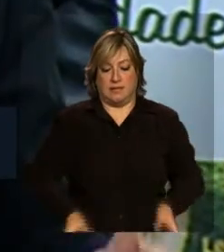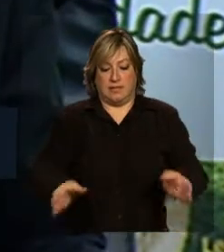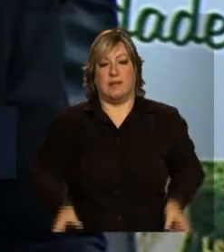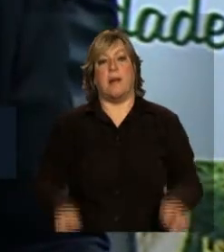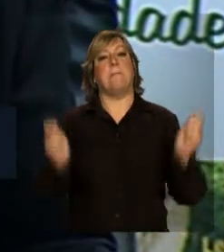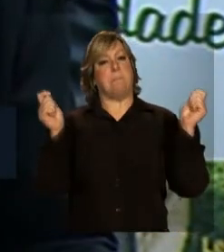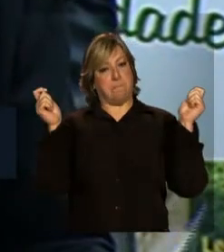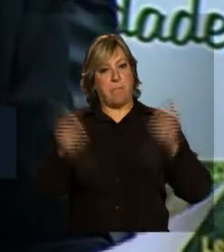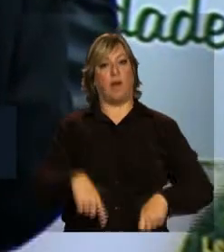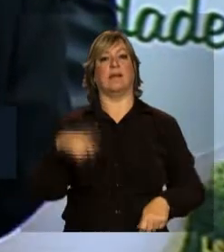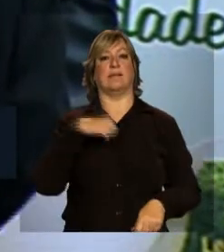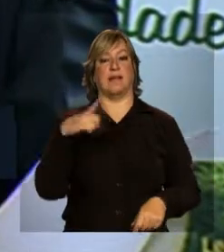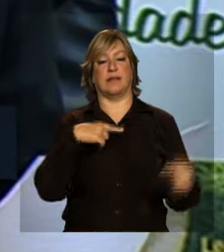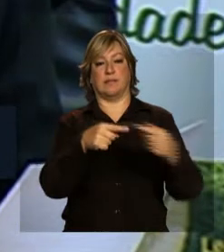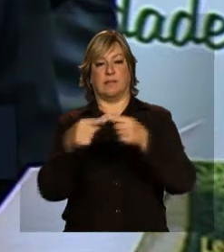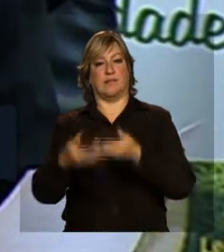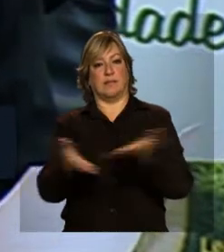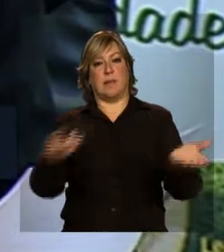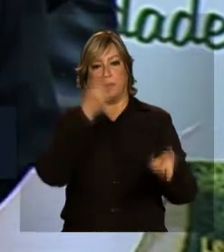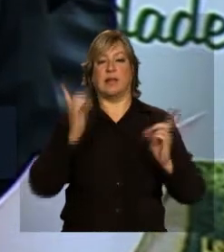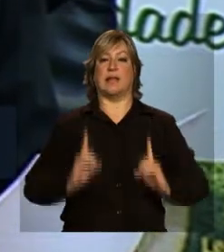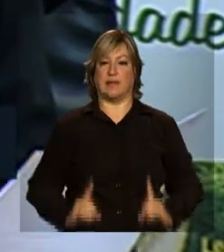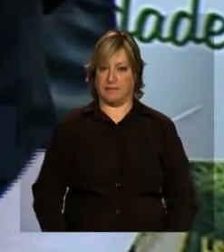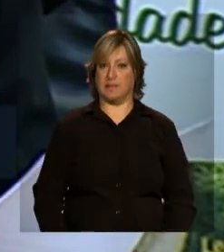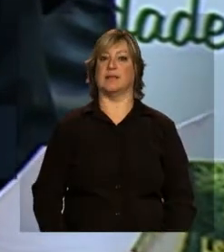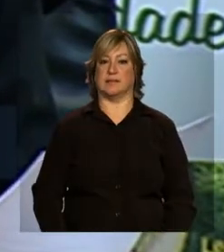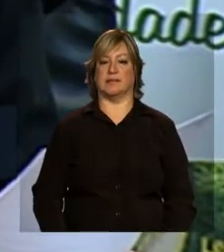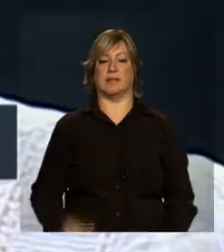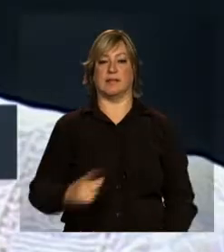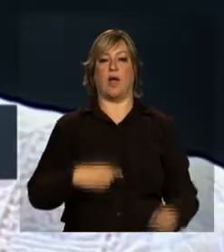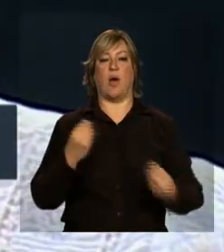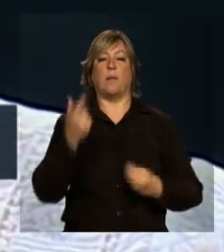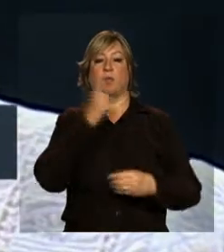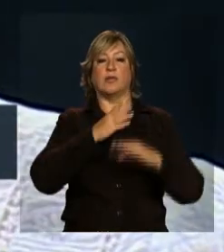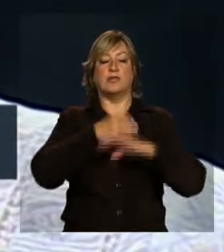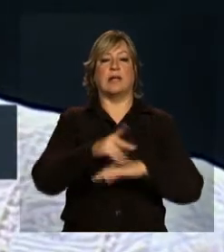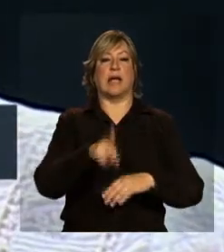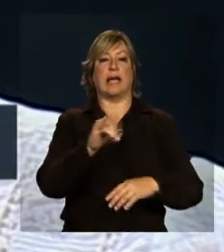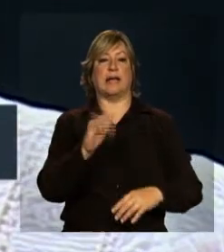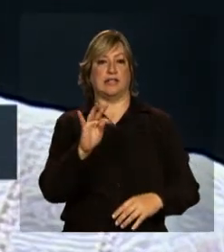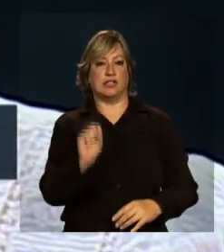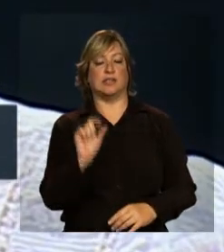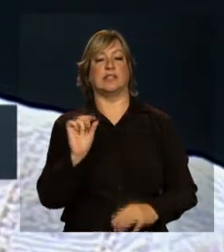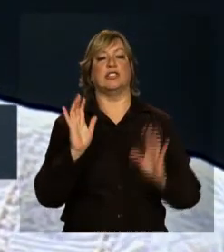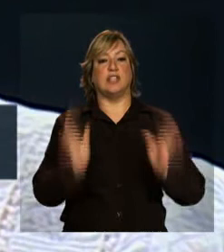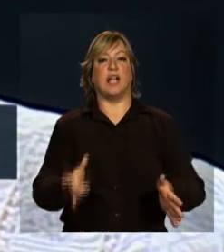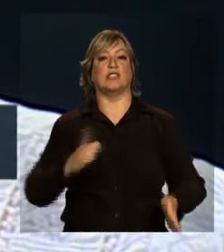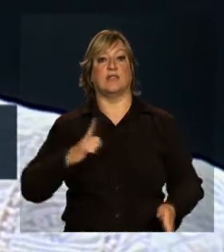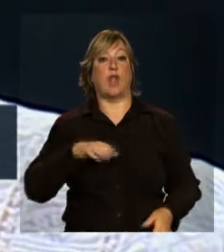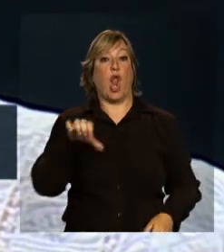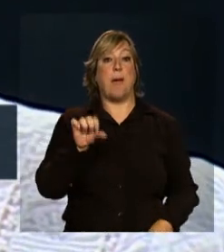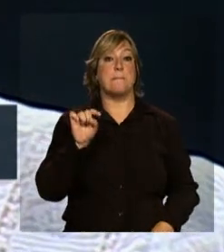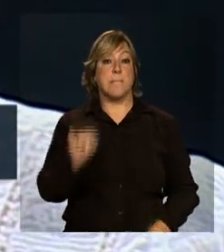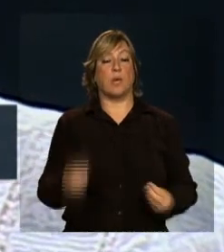e, portanto, a possibilidade de serem adaptadas com, inclusive, a possibilidade de acesso aos kits, que já tivemos 9